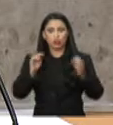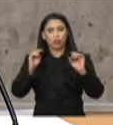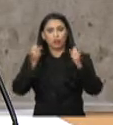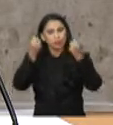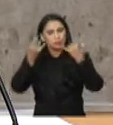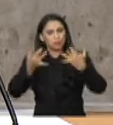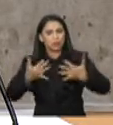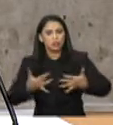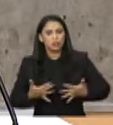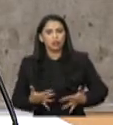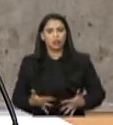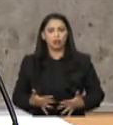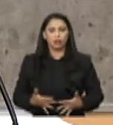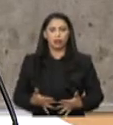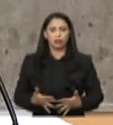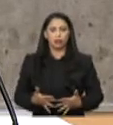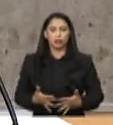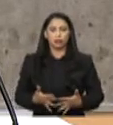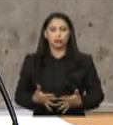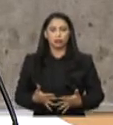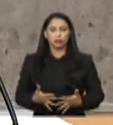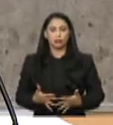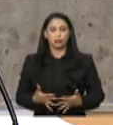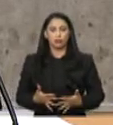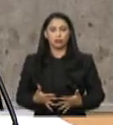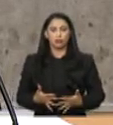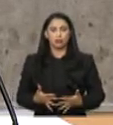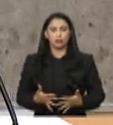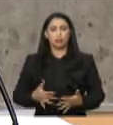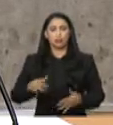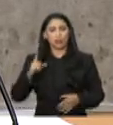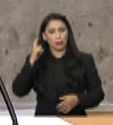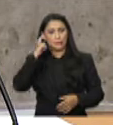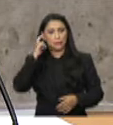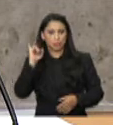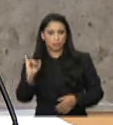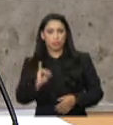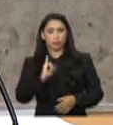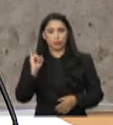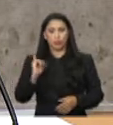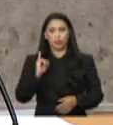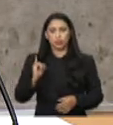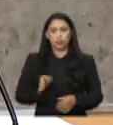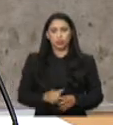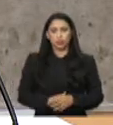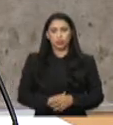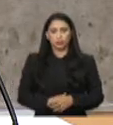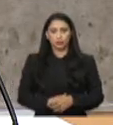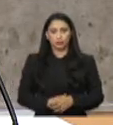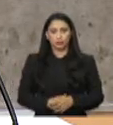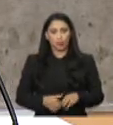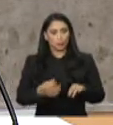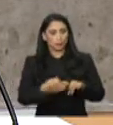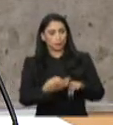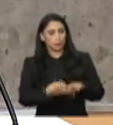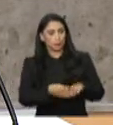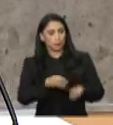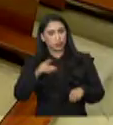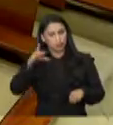alguns esclarecimentos que tem letreiro abaixo o tribunal julga se as alterações na lei de improbidade administrativa